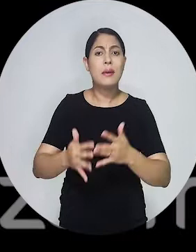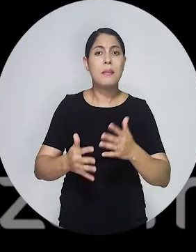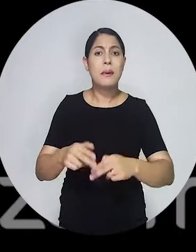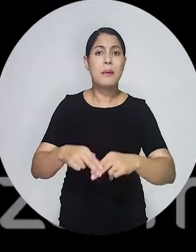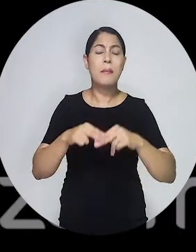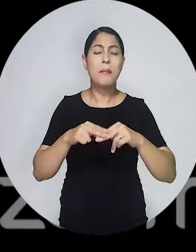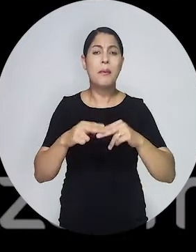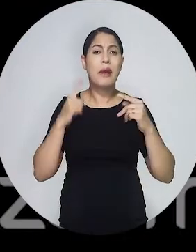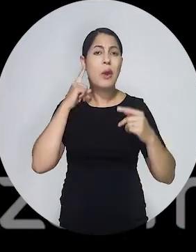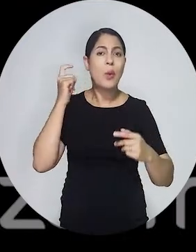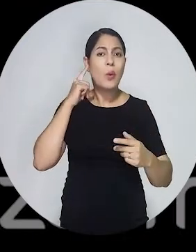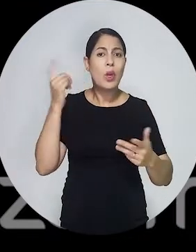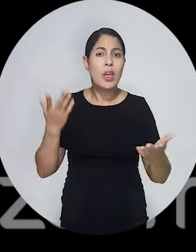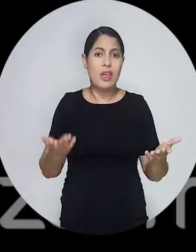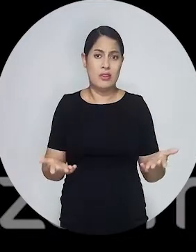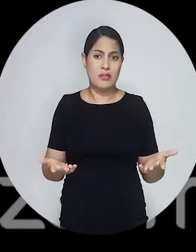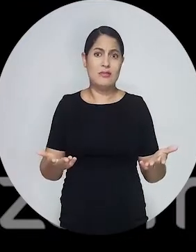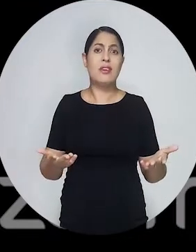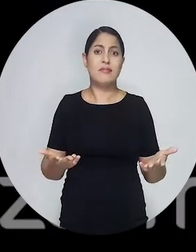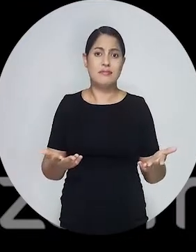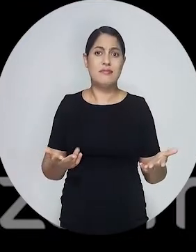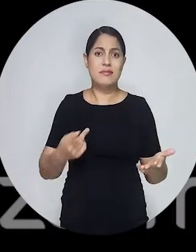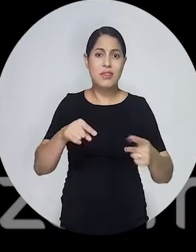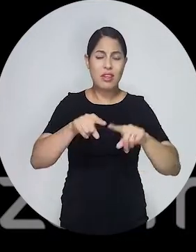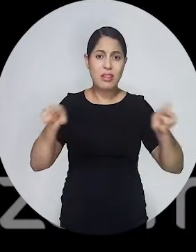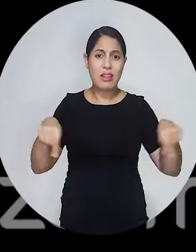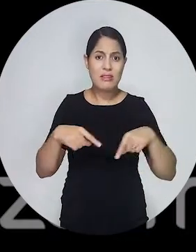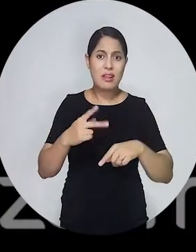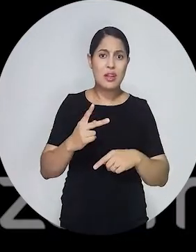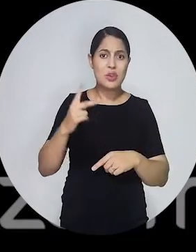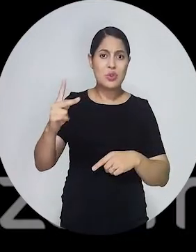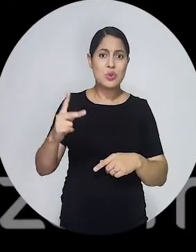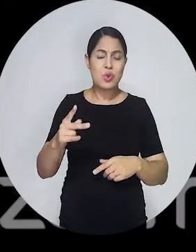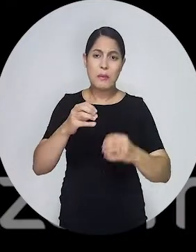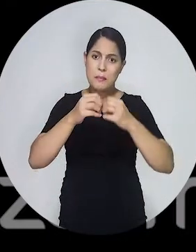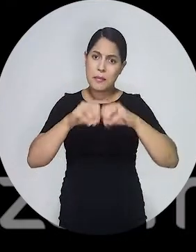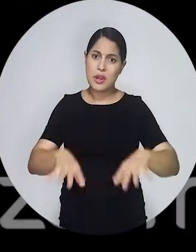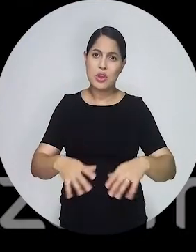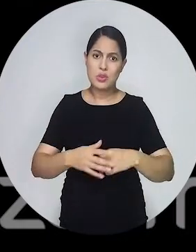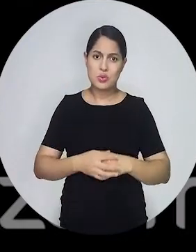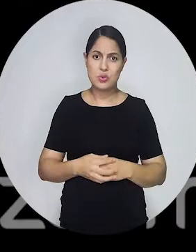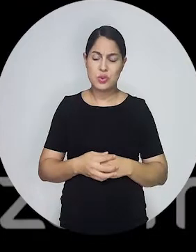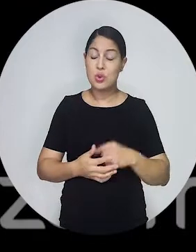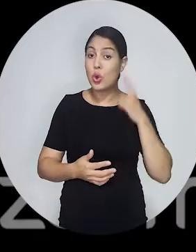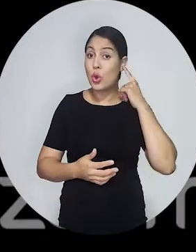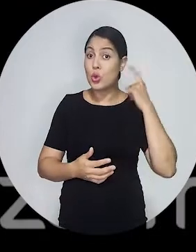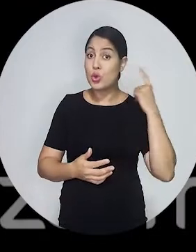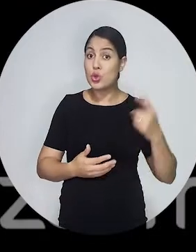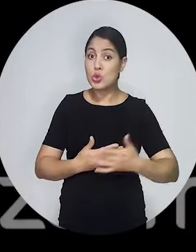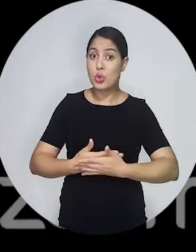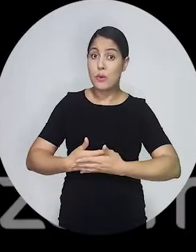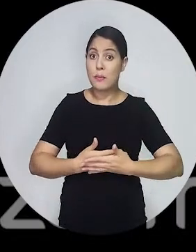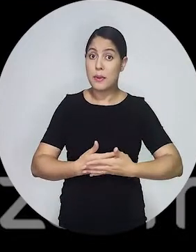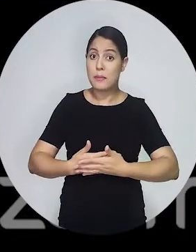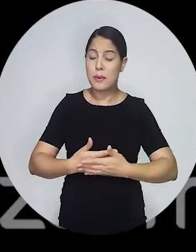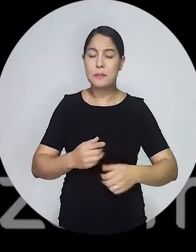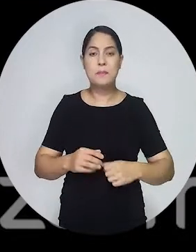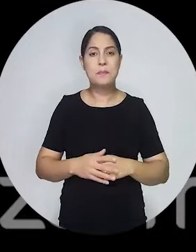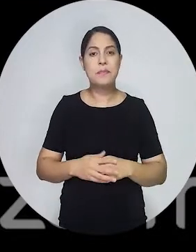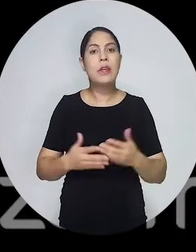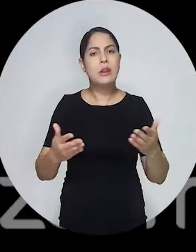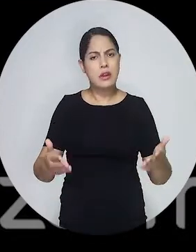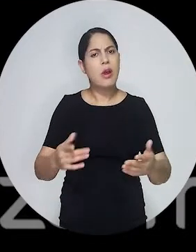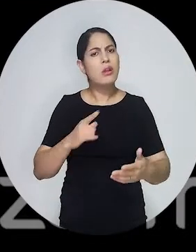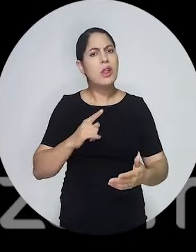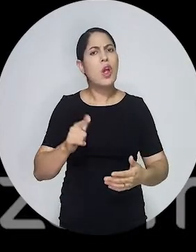o silêncio das sessões do tribunal, interferências outras na sala que a senhora está. Isso prejudica, já tenho